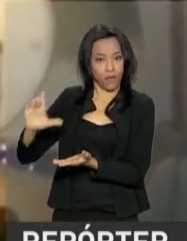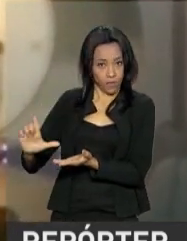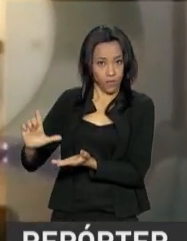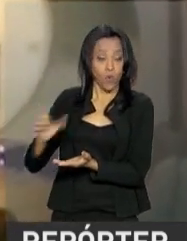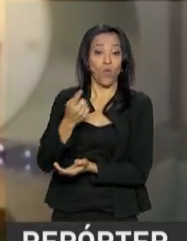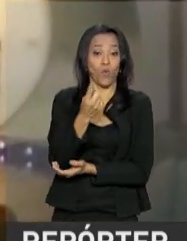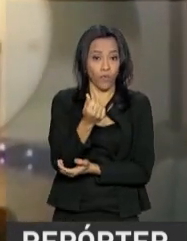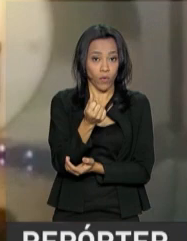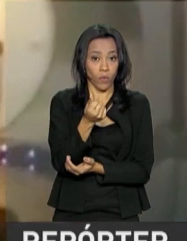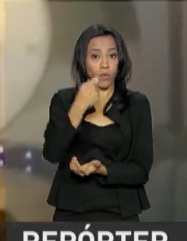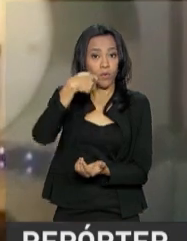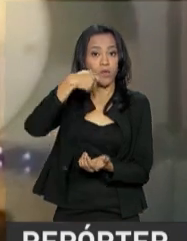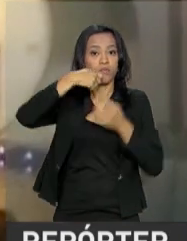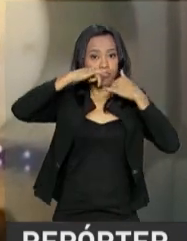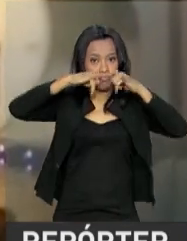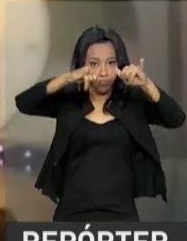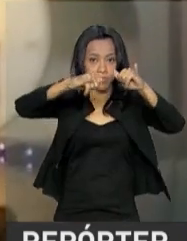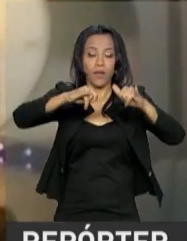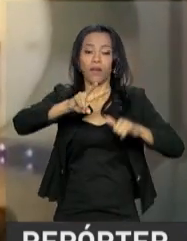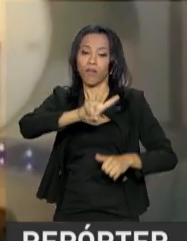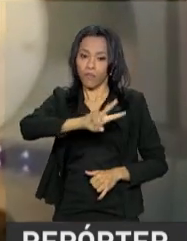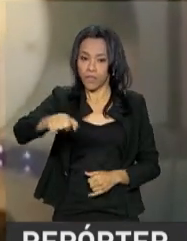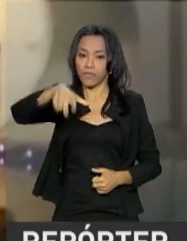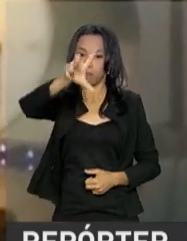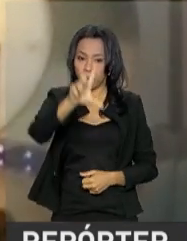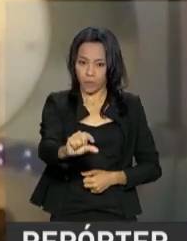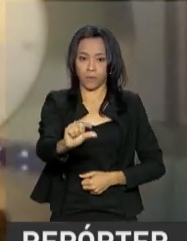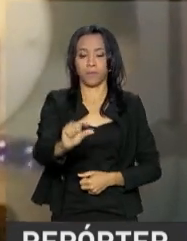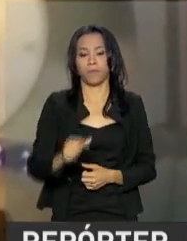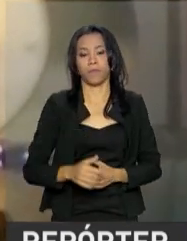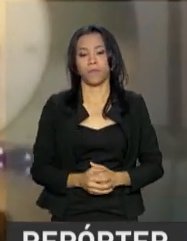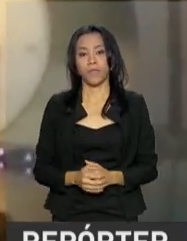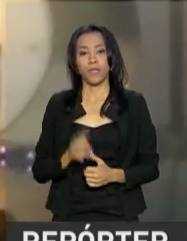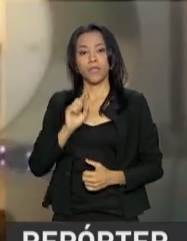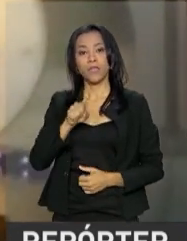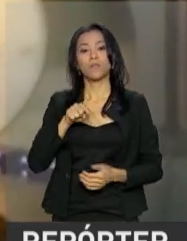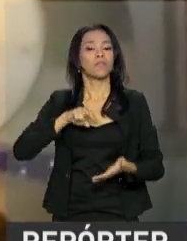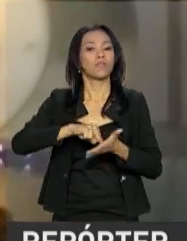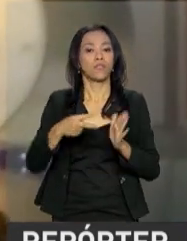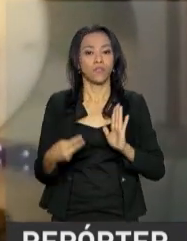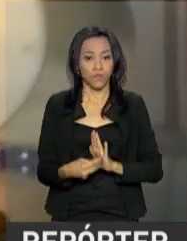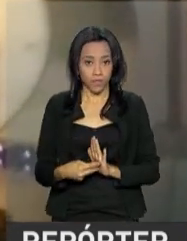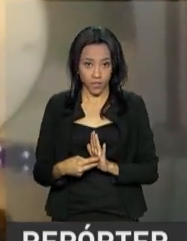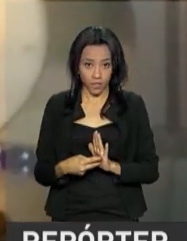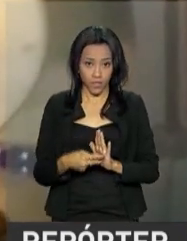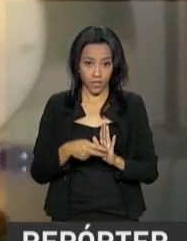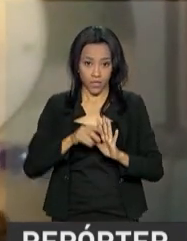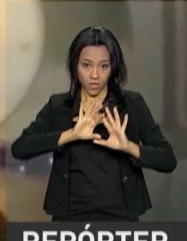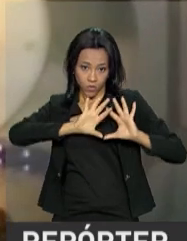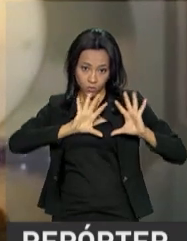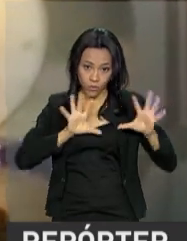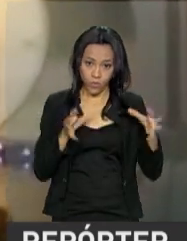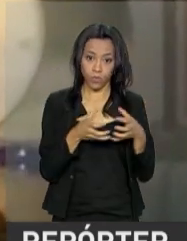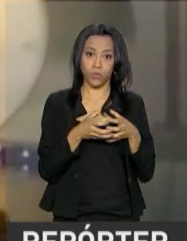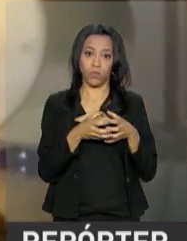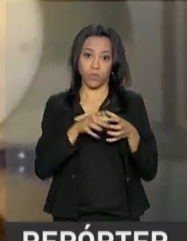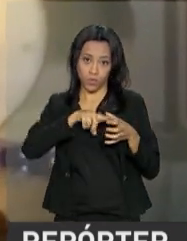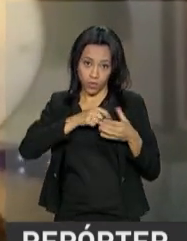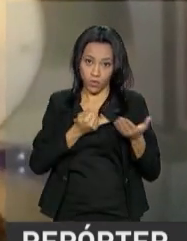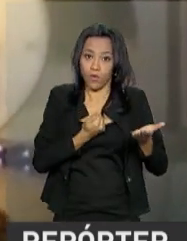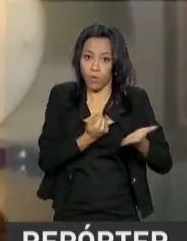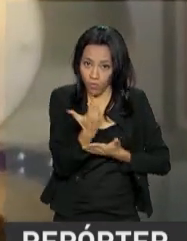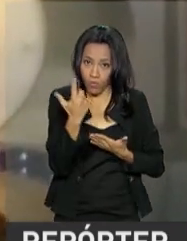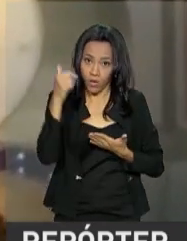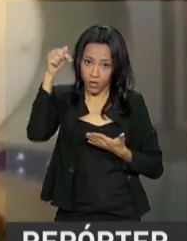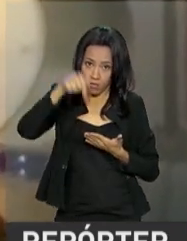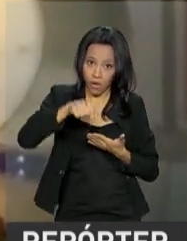também vai ser menor para o consumidor. Isso significa que os grupos empresariais que arremataram os lotes aqui